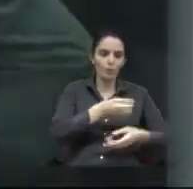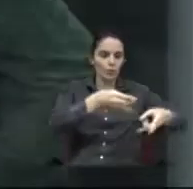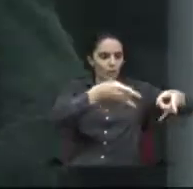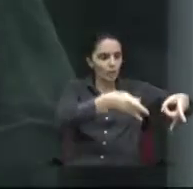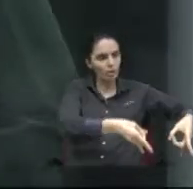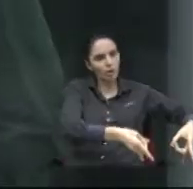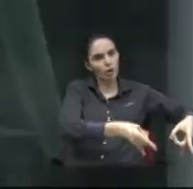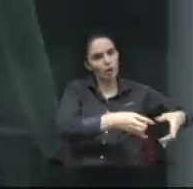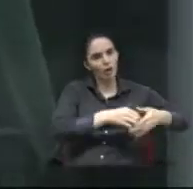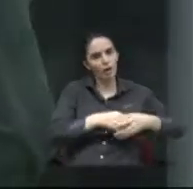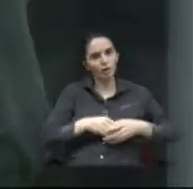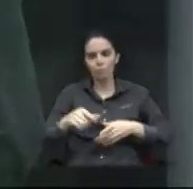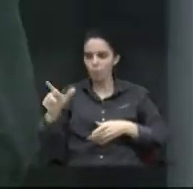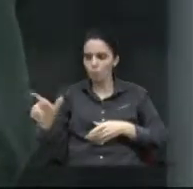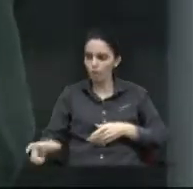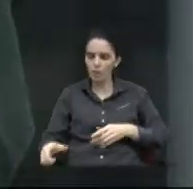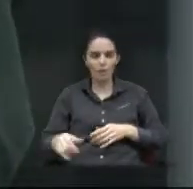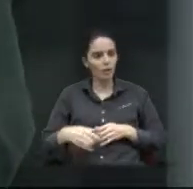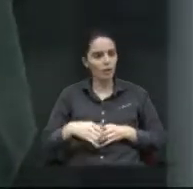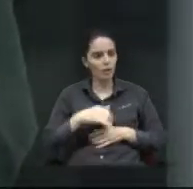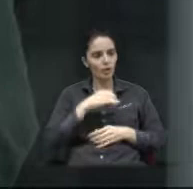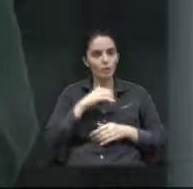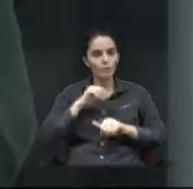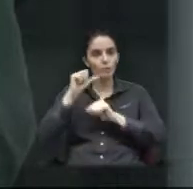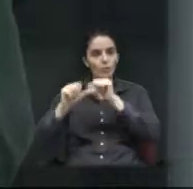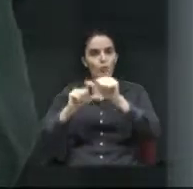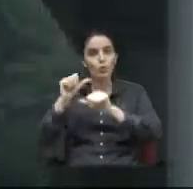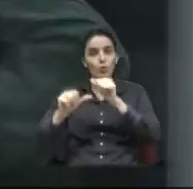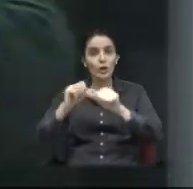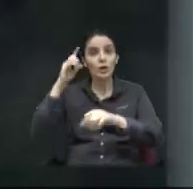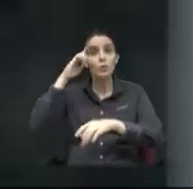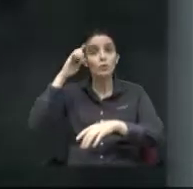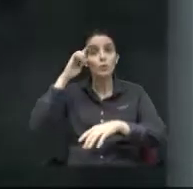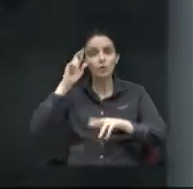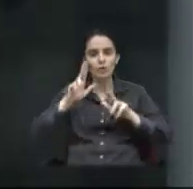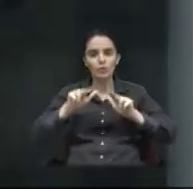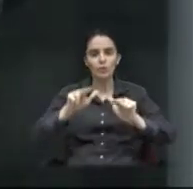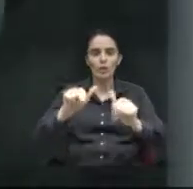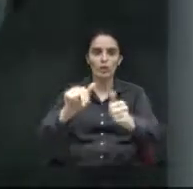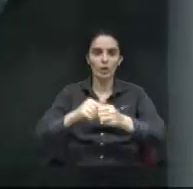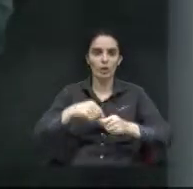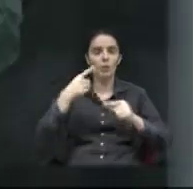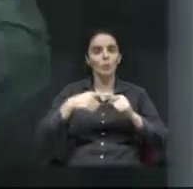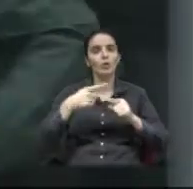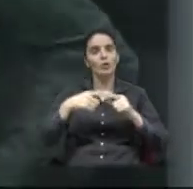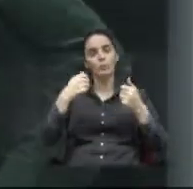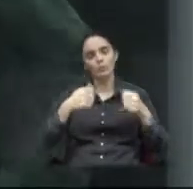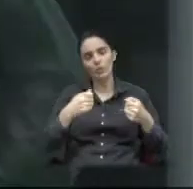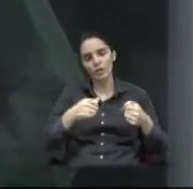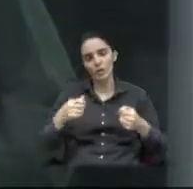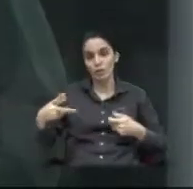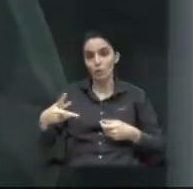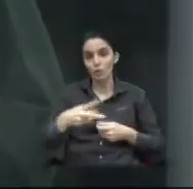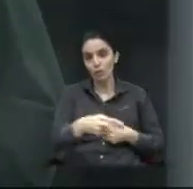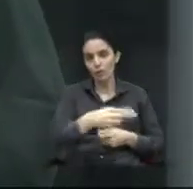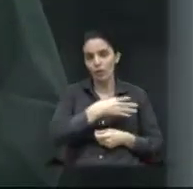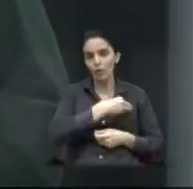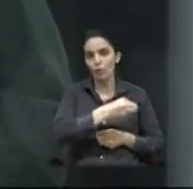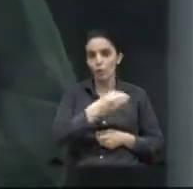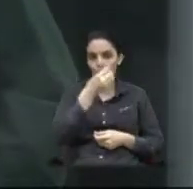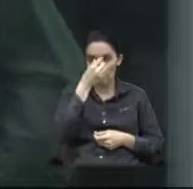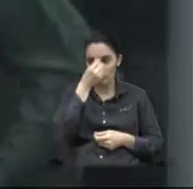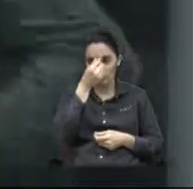falando, mudando a data dessa viagem para fazer cirurgia no dia seguinte, porque não podia fazer naquele momento. Tinha